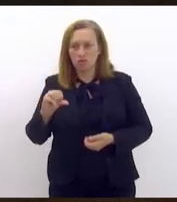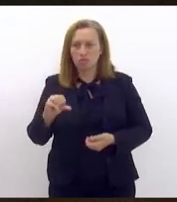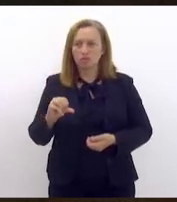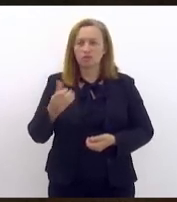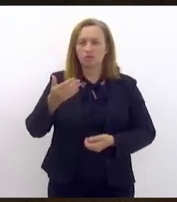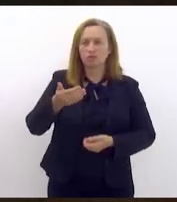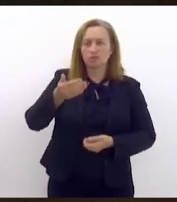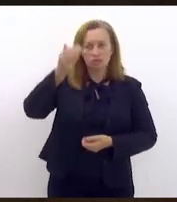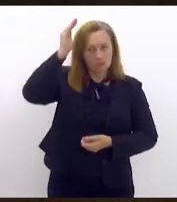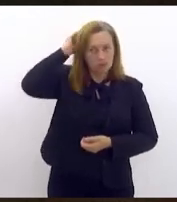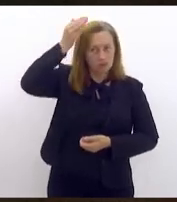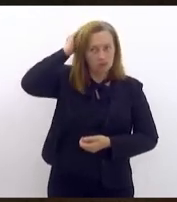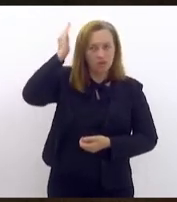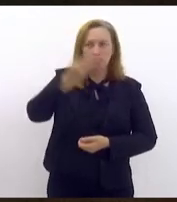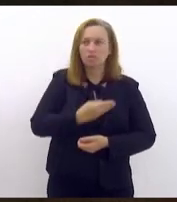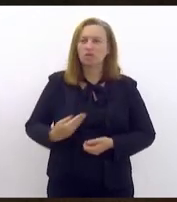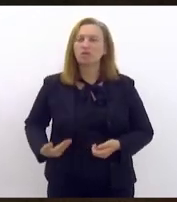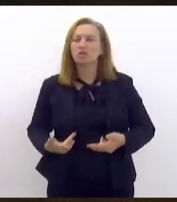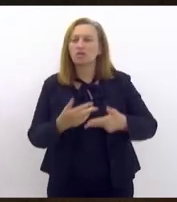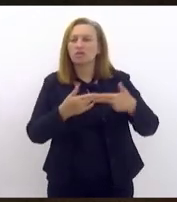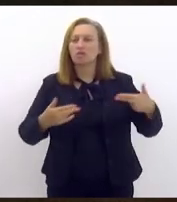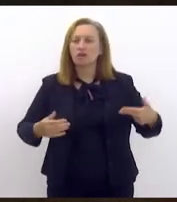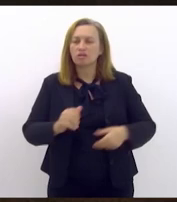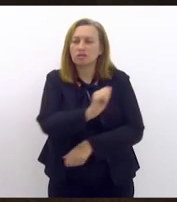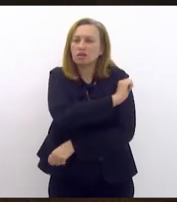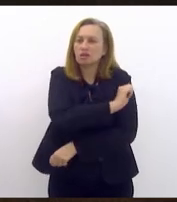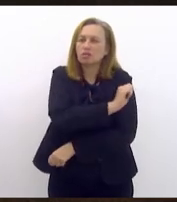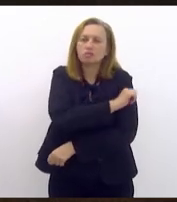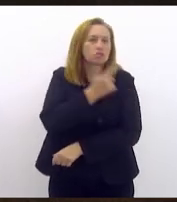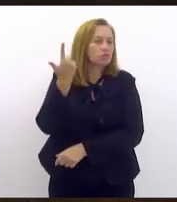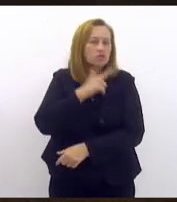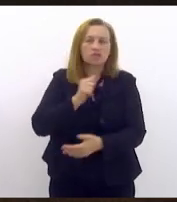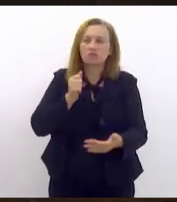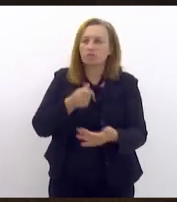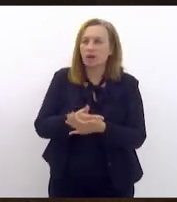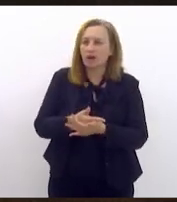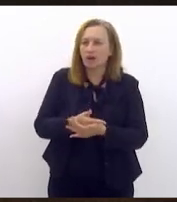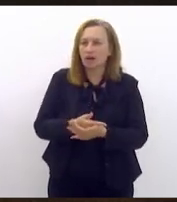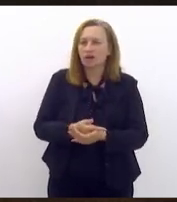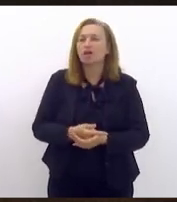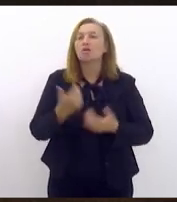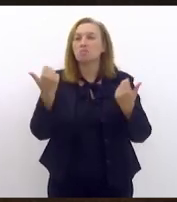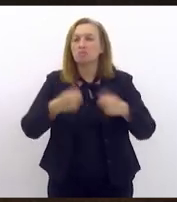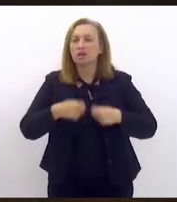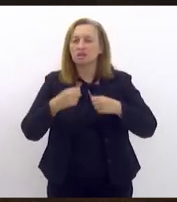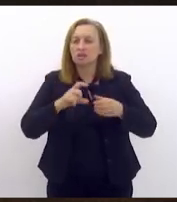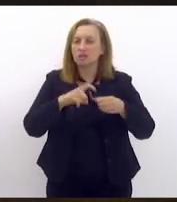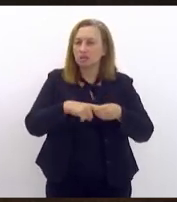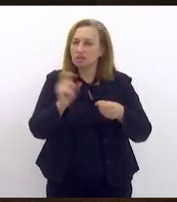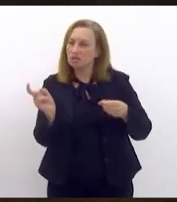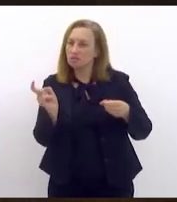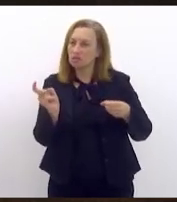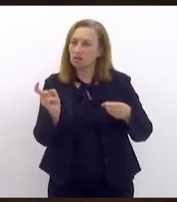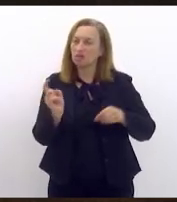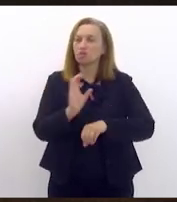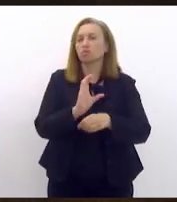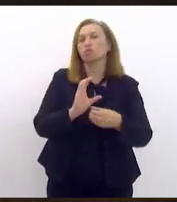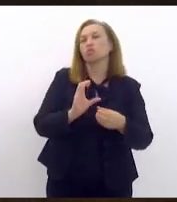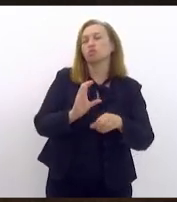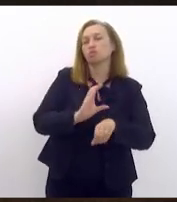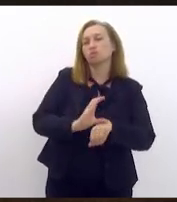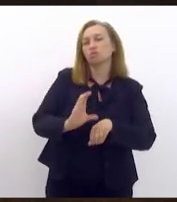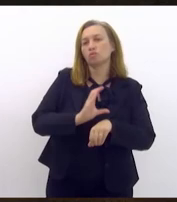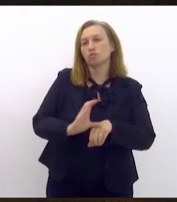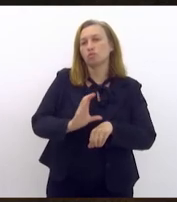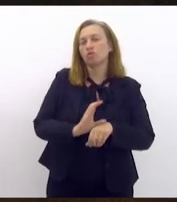Temer. Muitos alunos ficaram inadimplentes, inclusive precisaram se desvincular do curso por